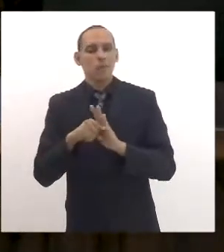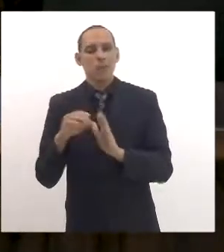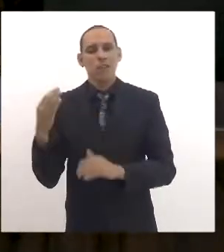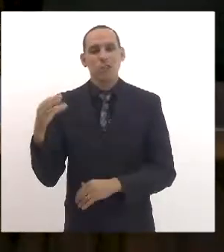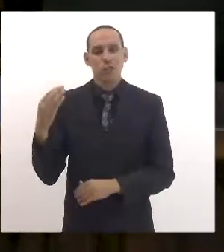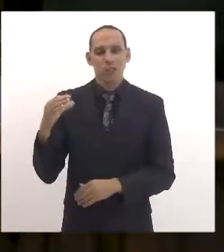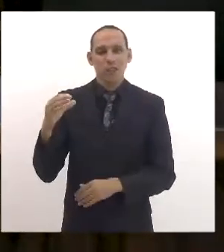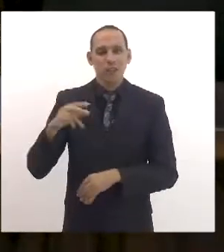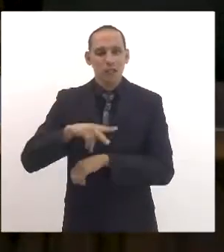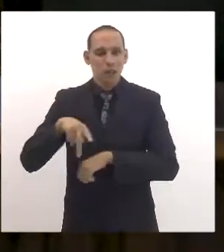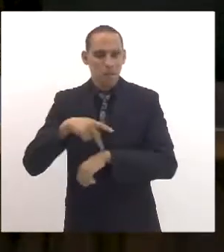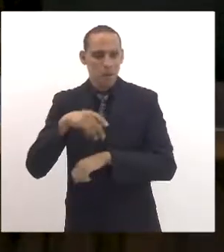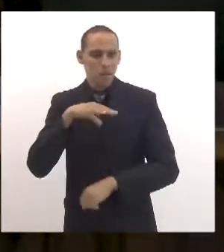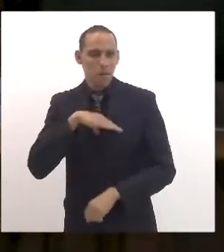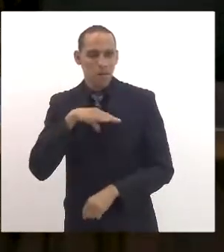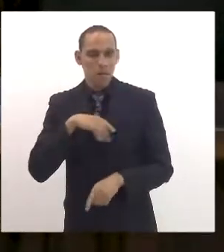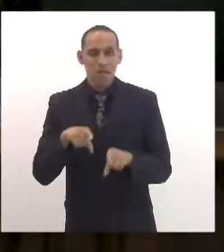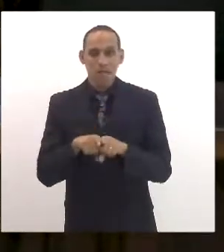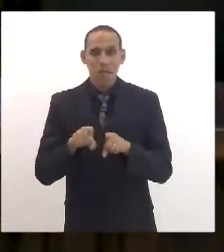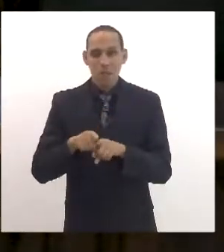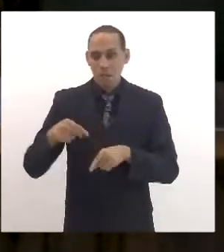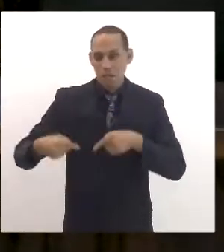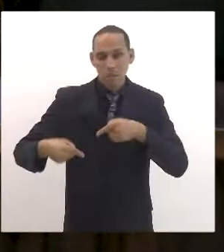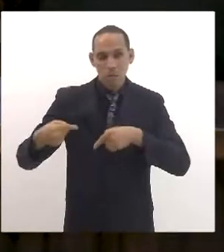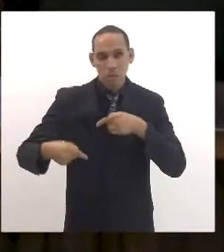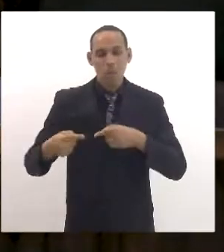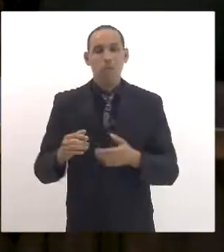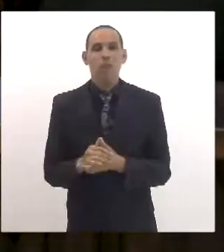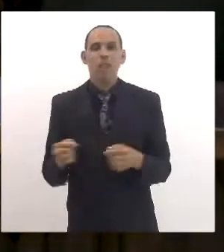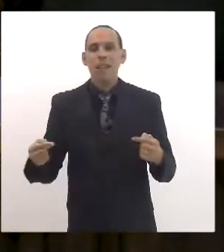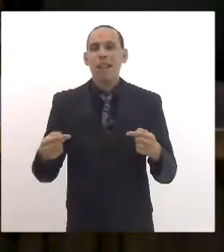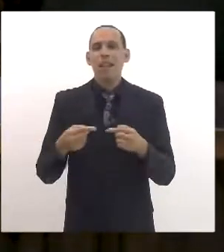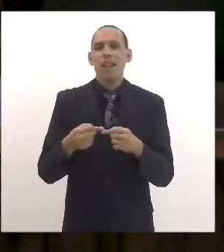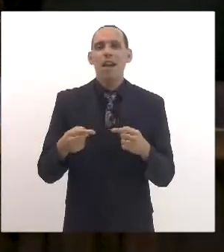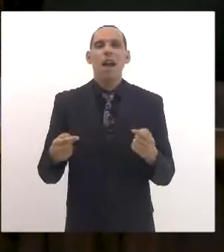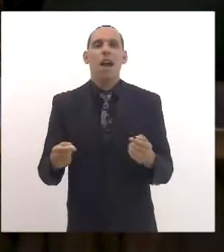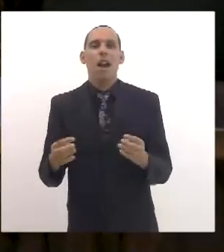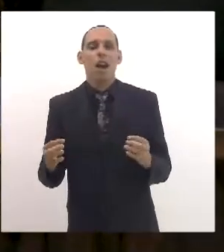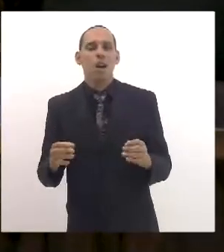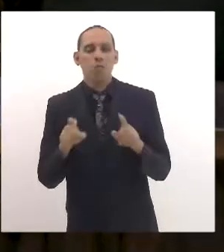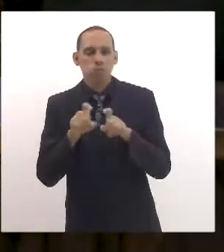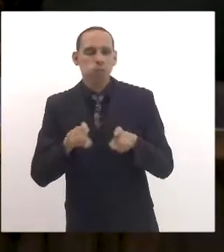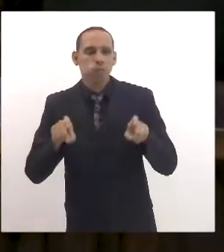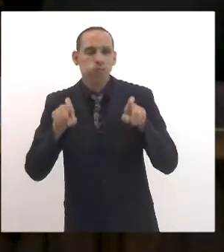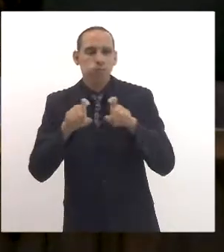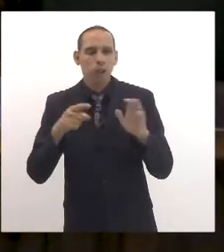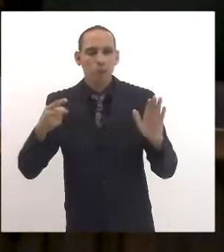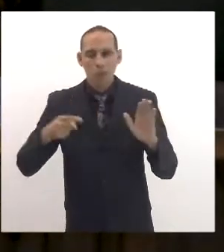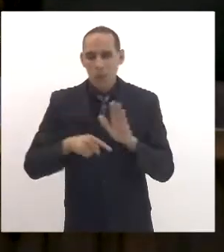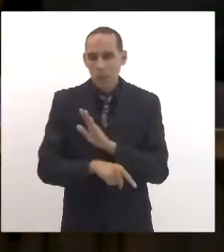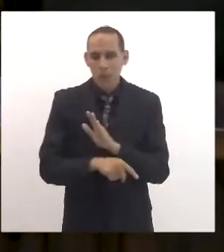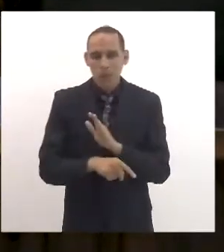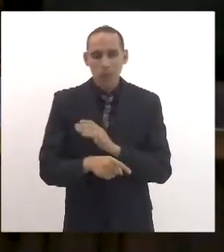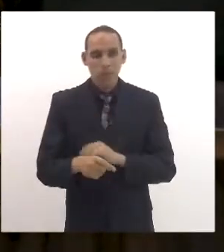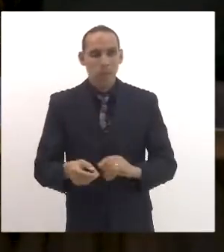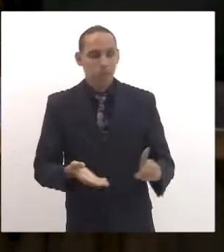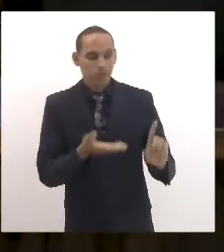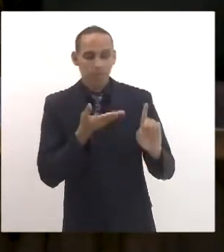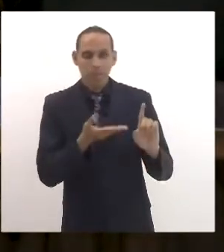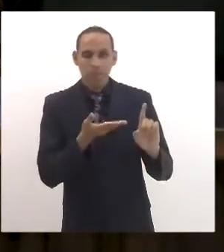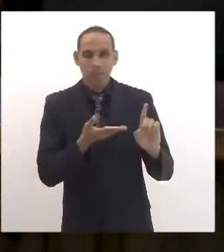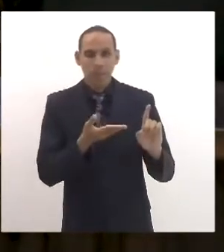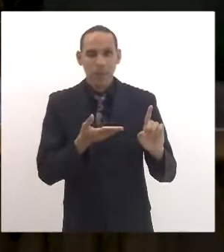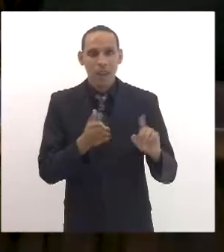Sua atuação política engloba ainda competências em áreas como da computação avançada. Pelas mãos de Manuel Heitor, Portugal